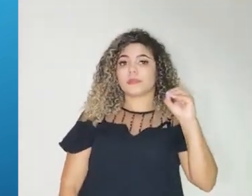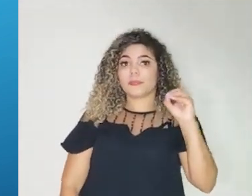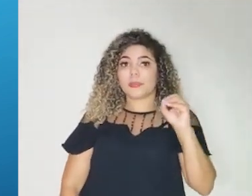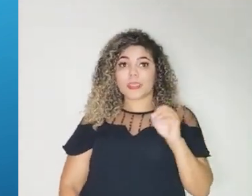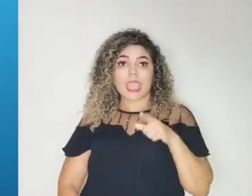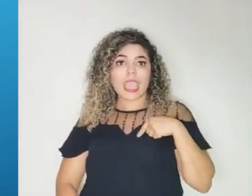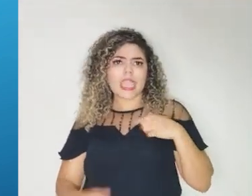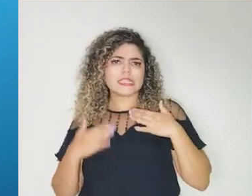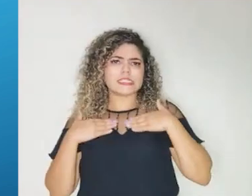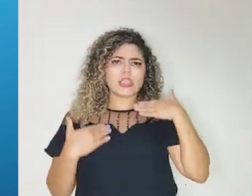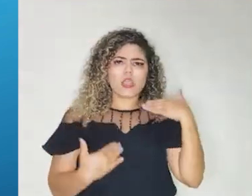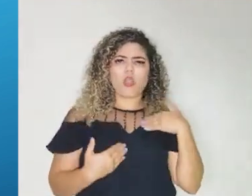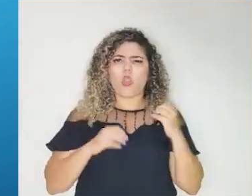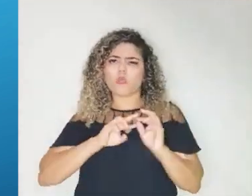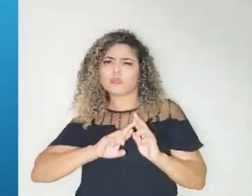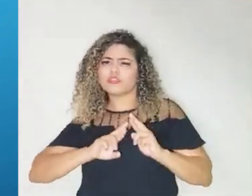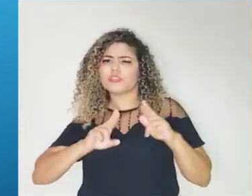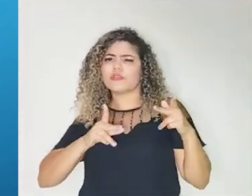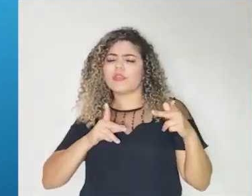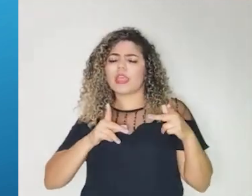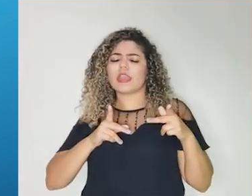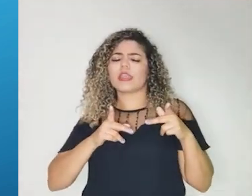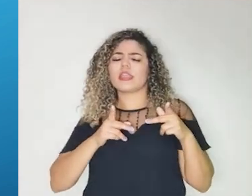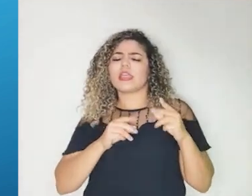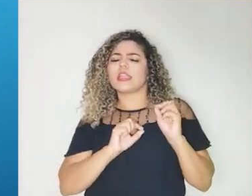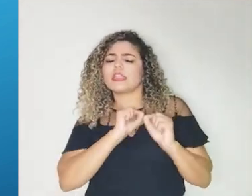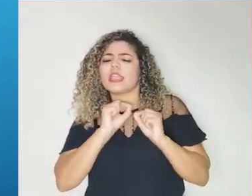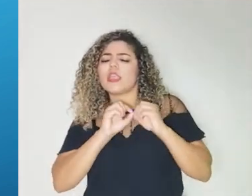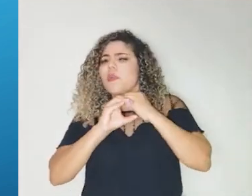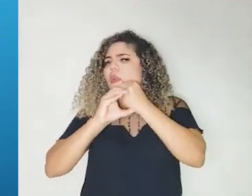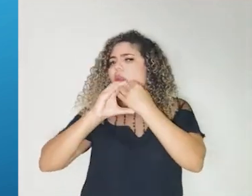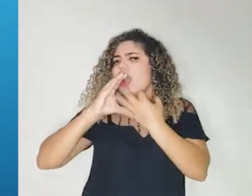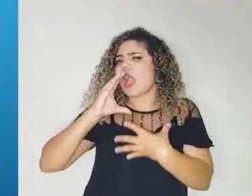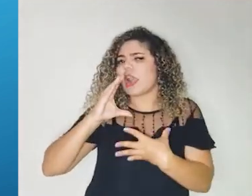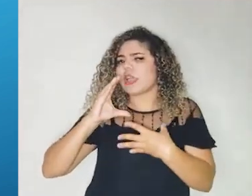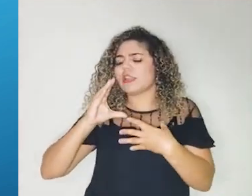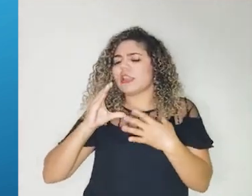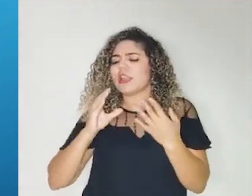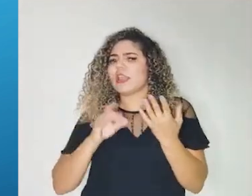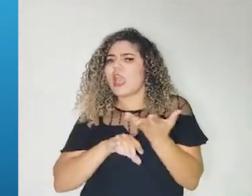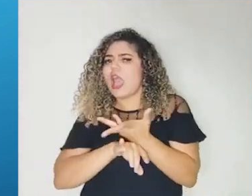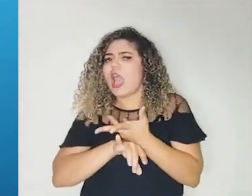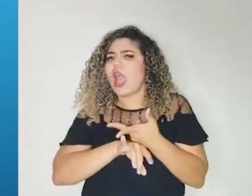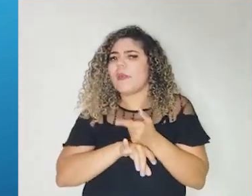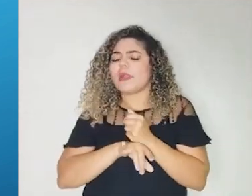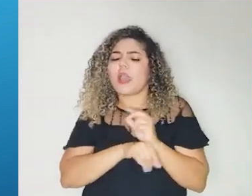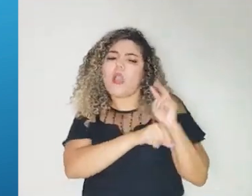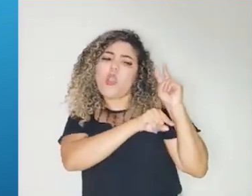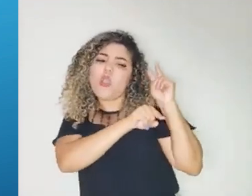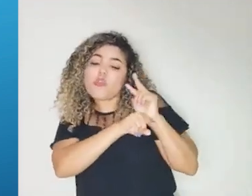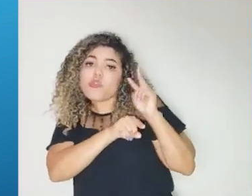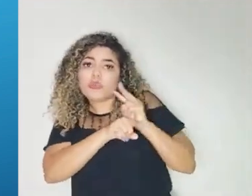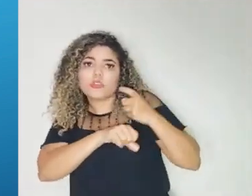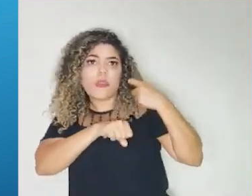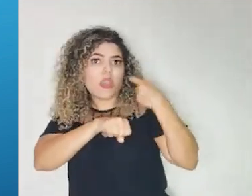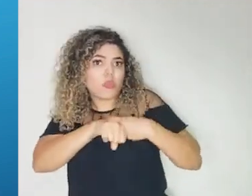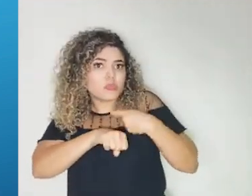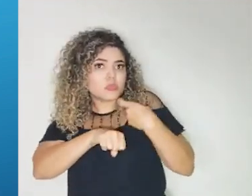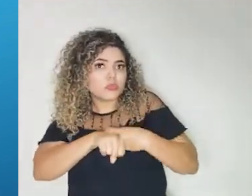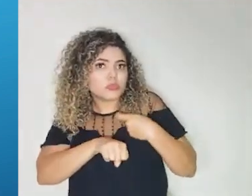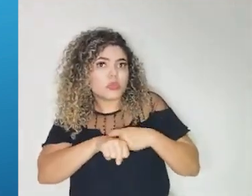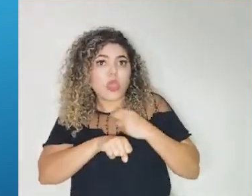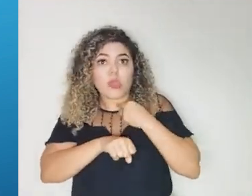Esse exoesqueleto, esse esqueleto externo, confere algumas habilidades a esse animal. Proteção, rigidez